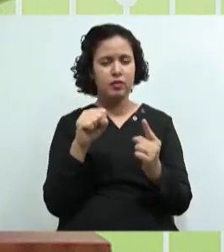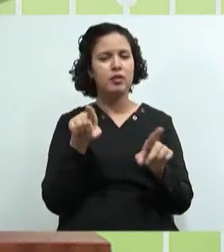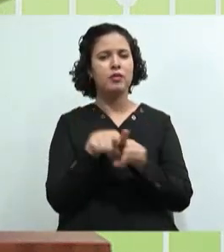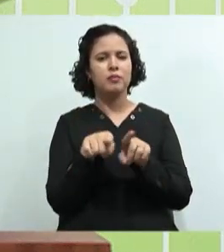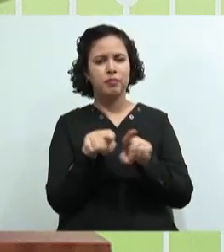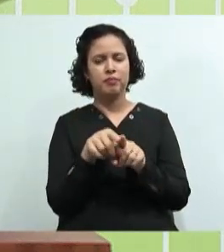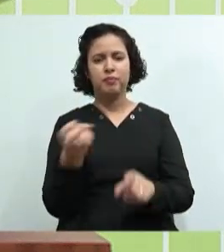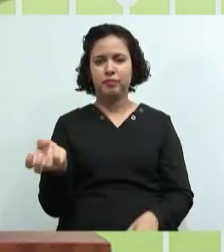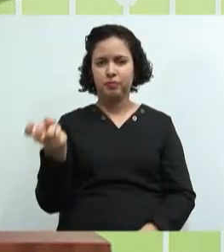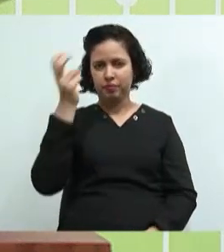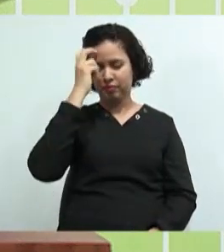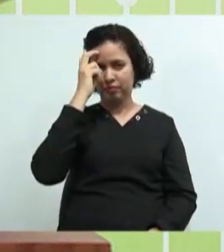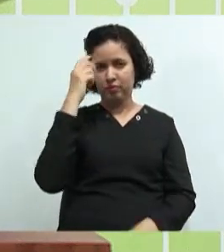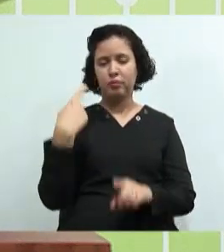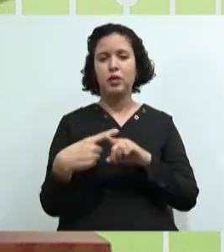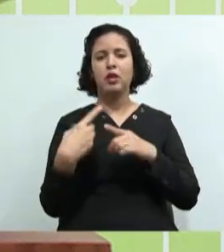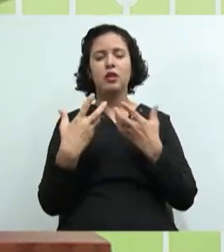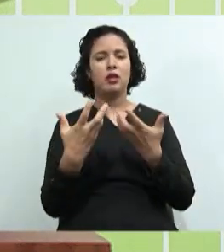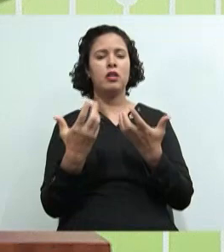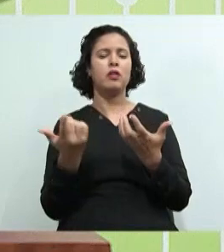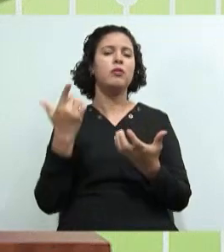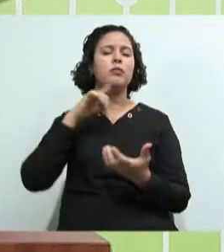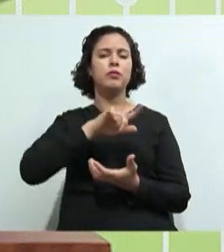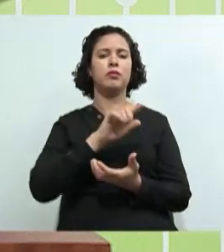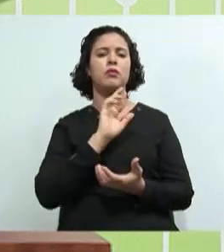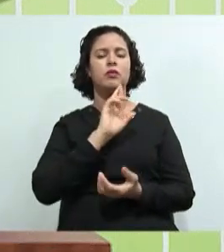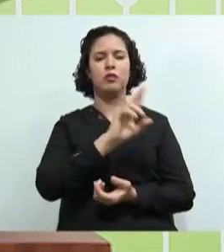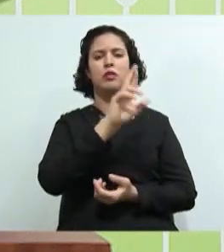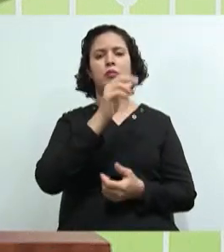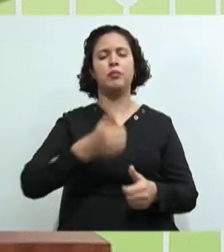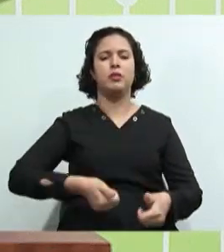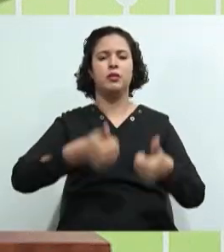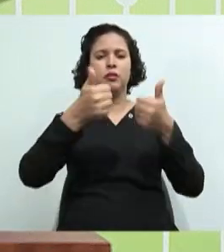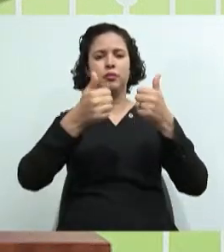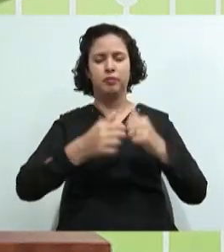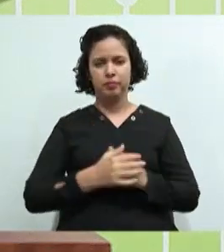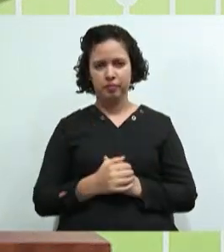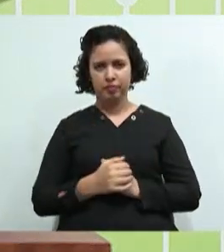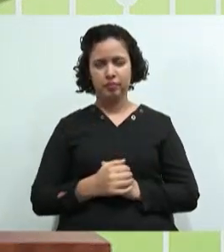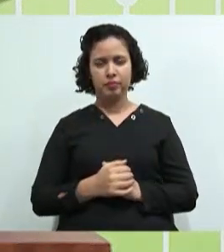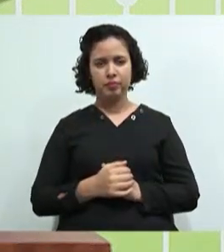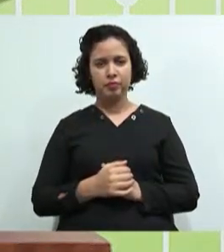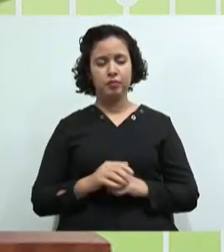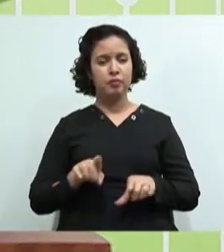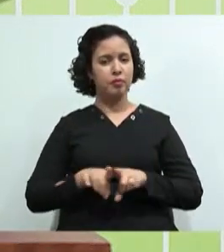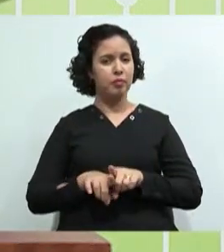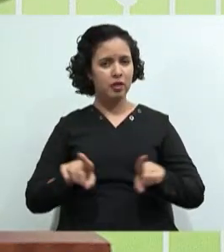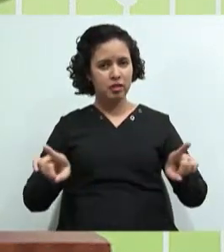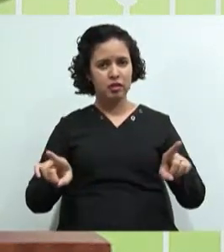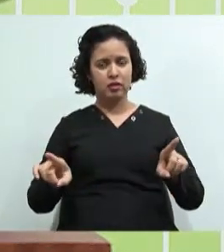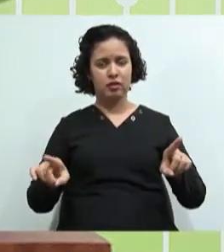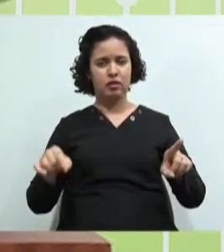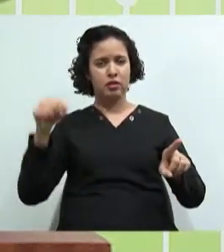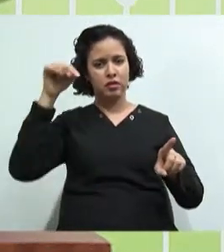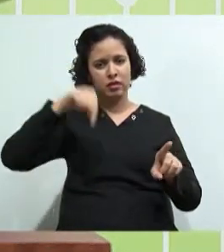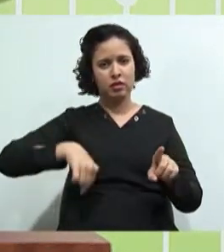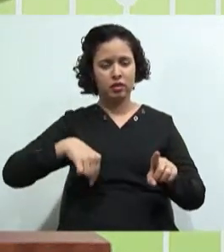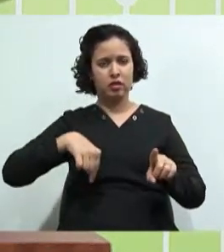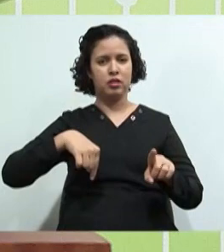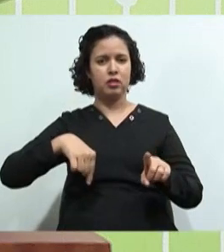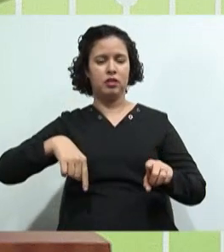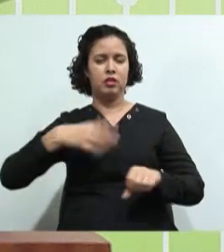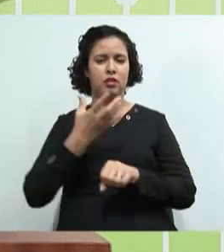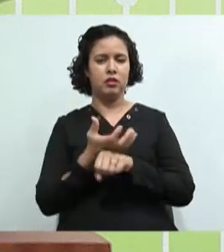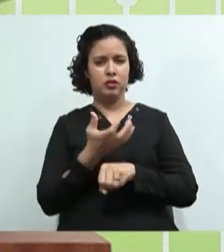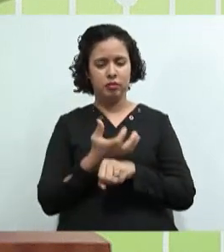alcançar resultados melhores, não é verdade? Mas esse SMART aqui nada mais é do que uma abreviação, na verdade, uma sigla de